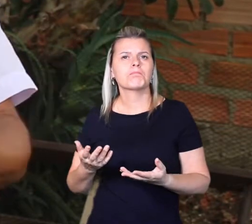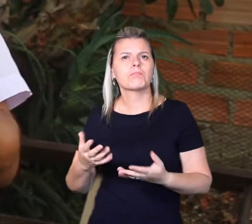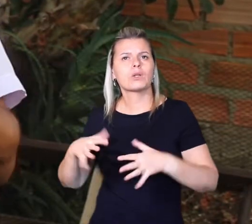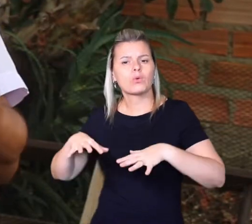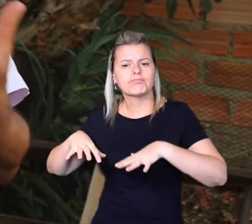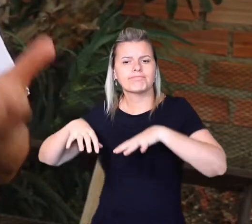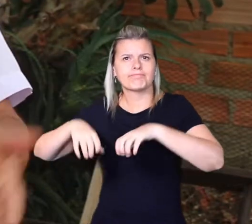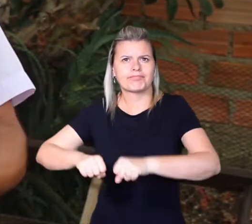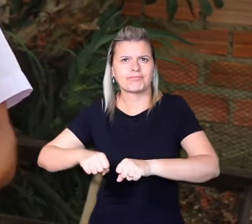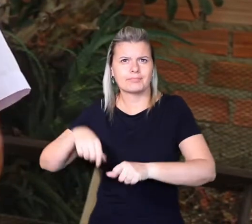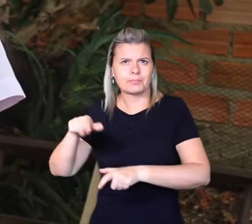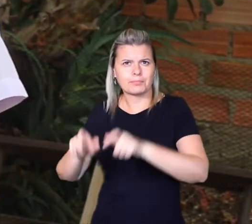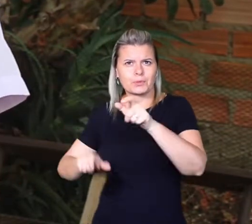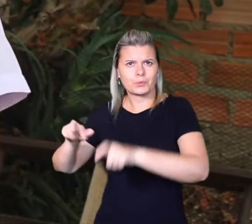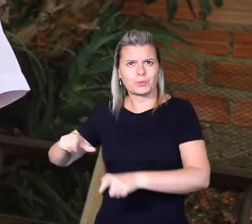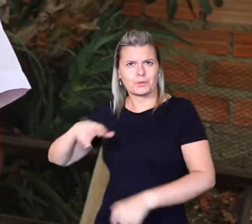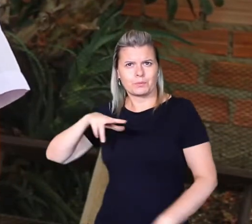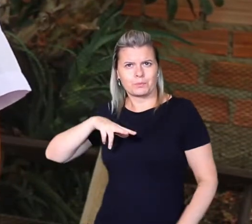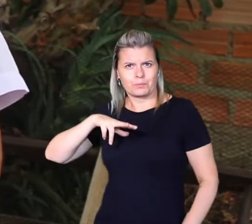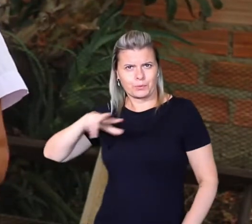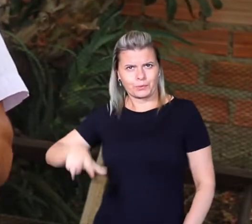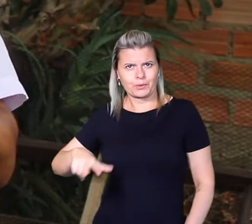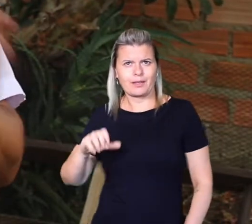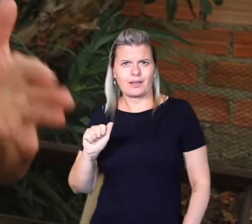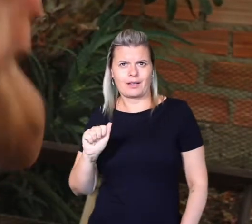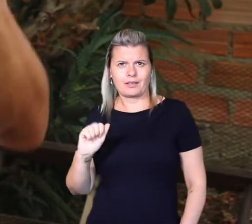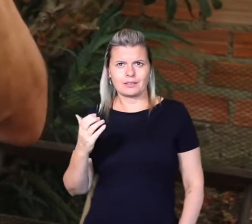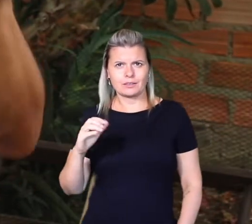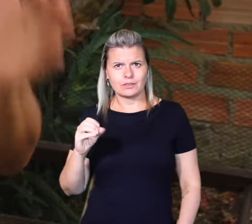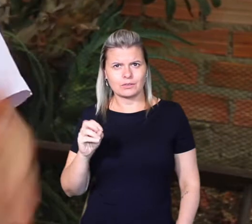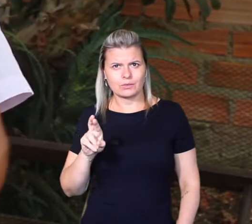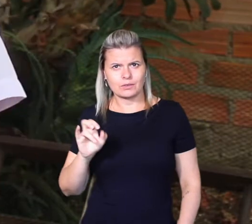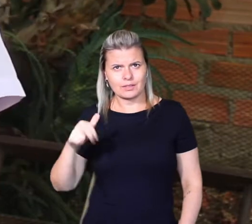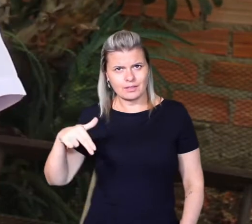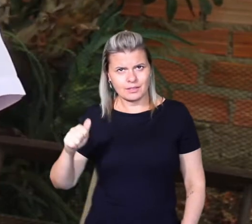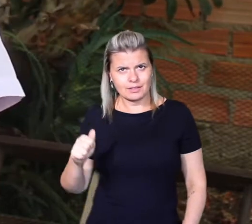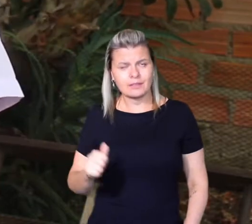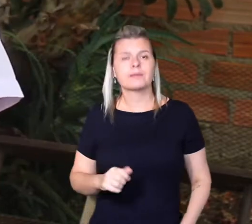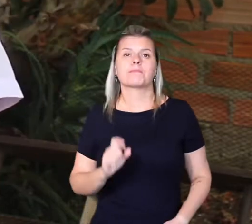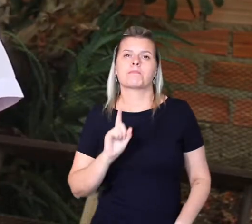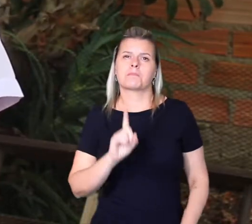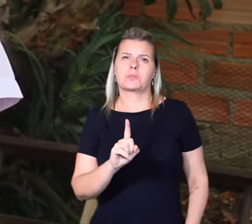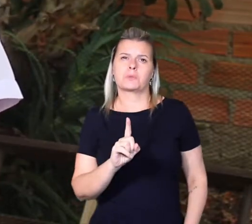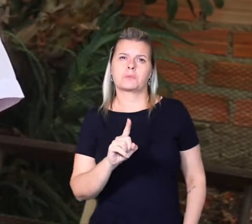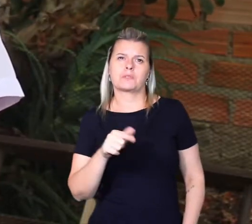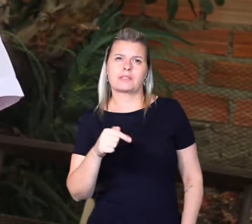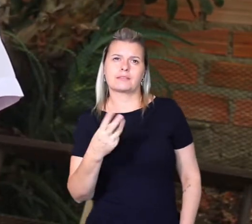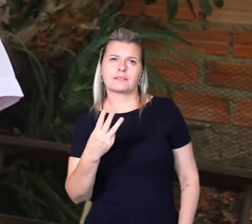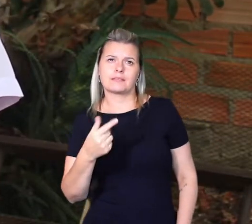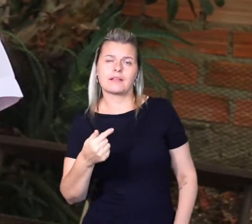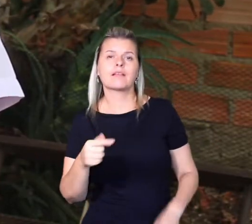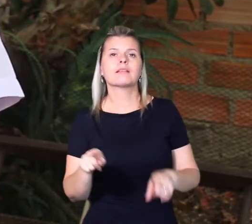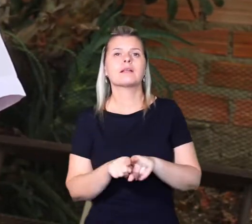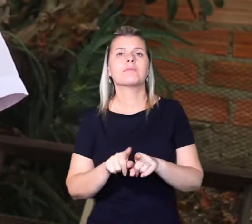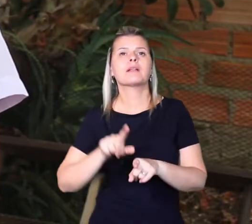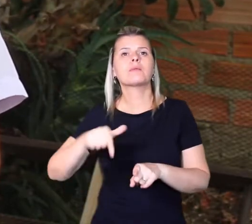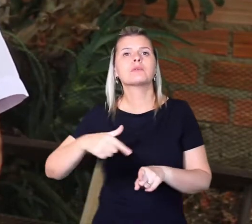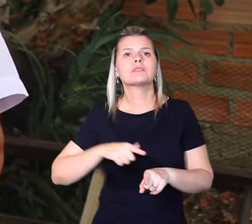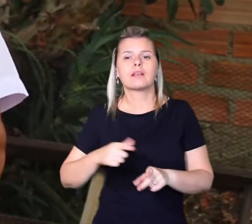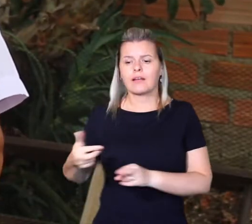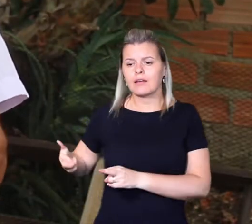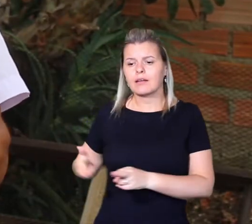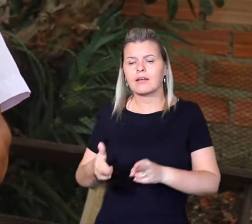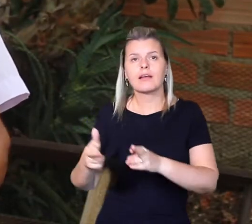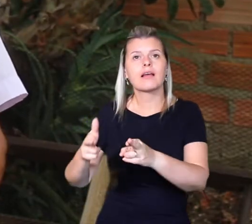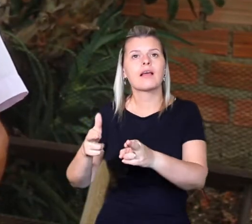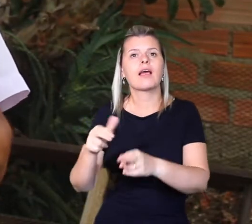de ocupação açoriana, que se dá depois com a fundação de Rio Grande em 1737 e sobretudo depois quando vai